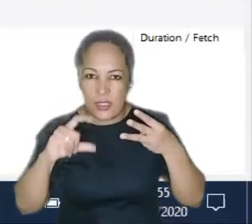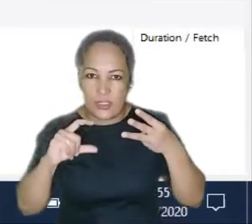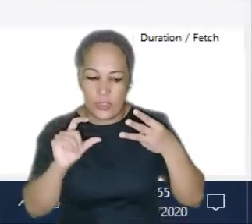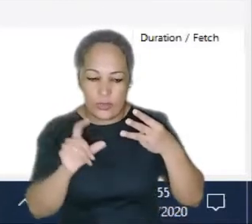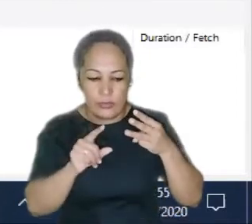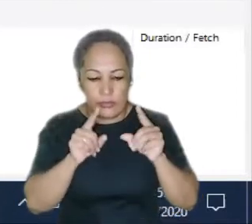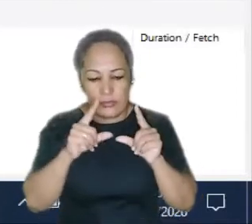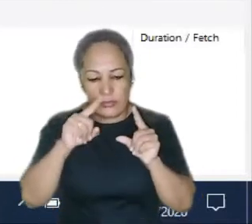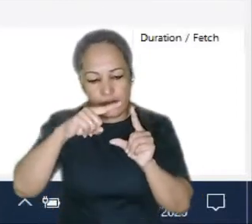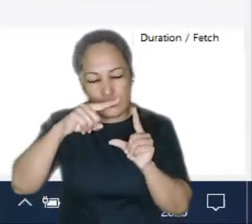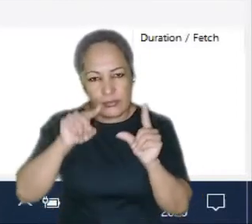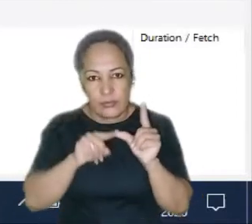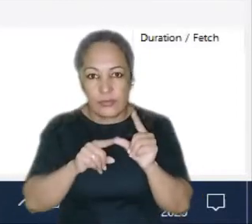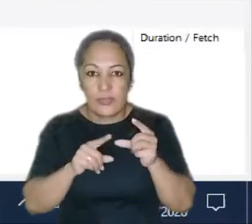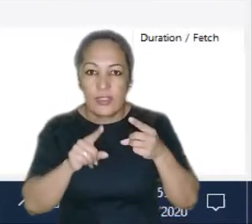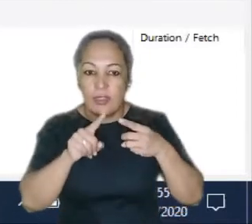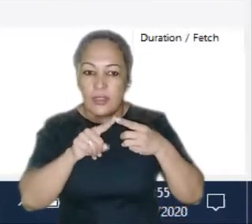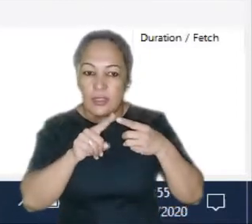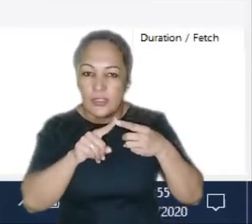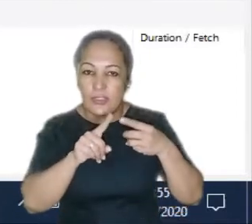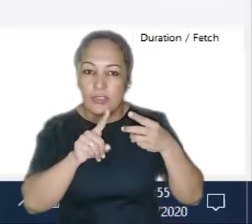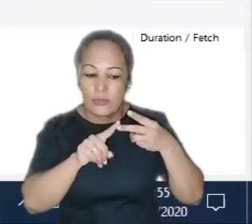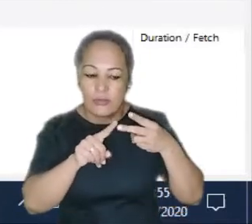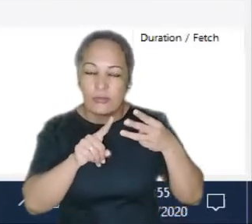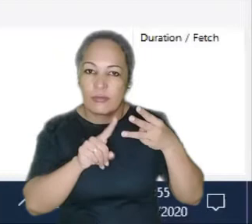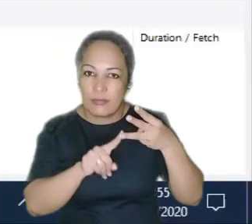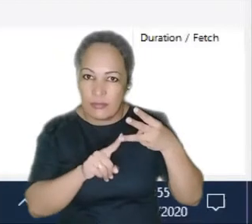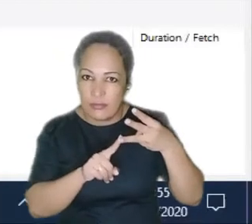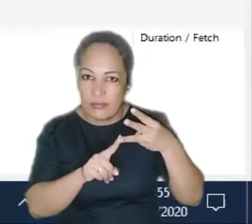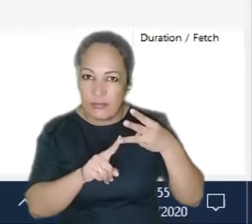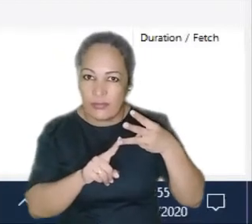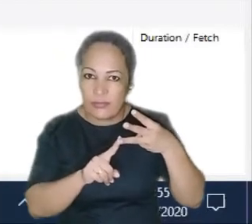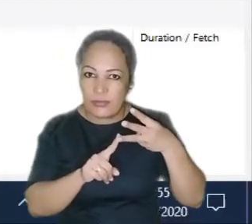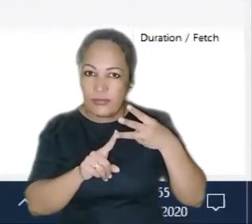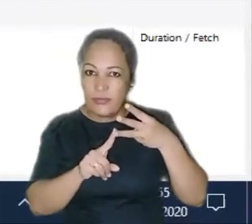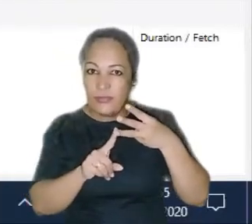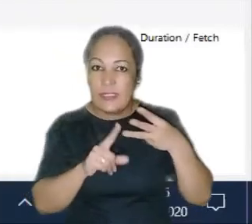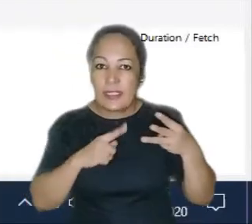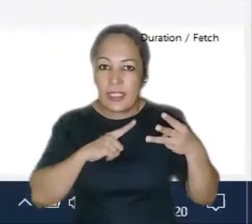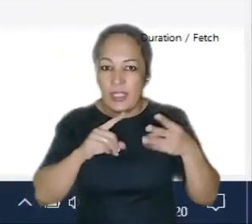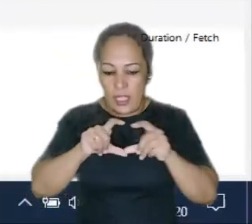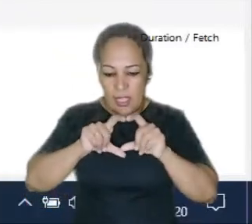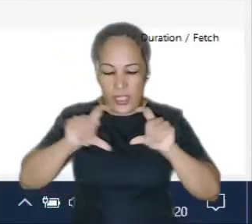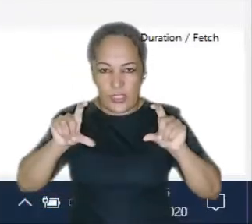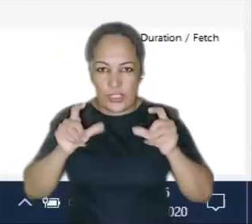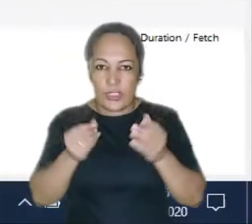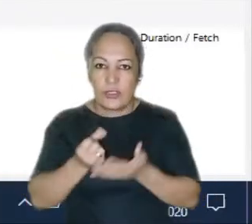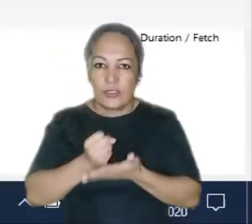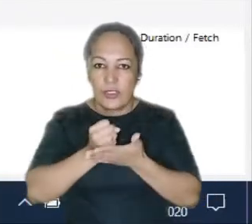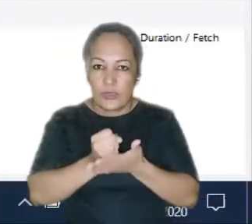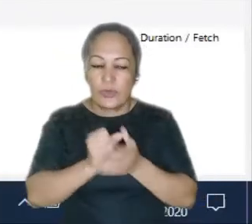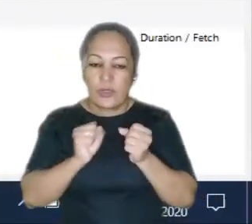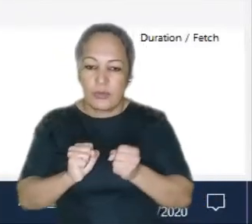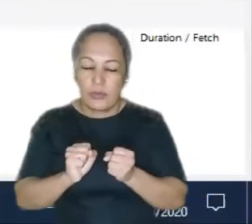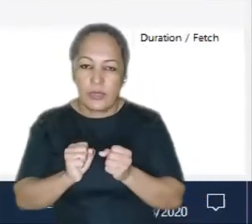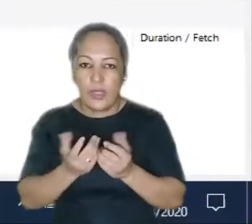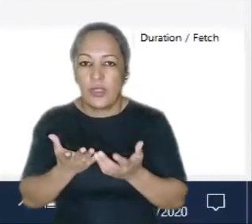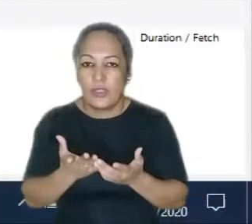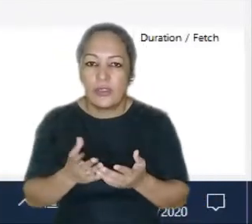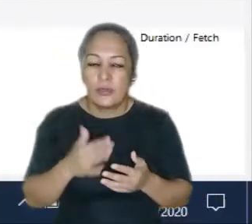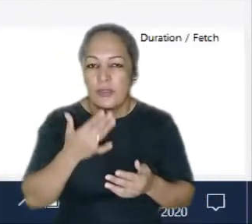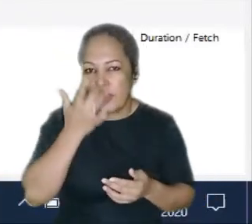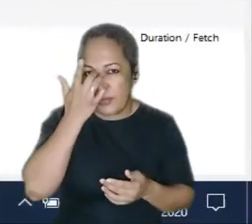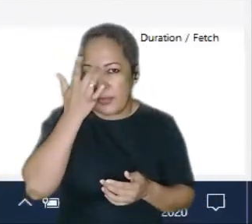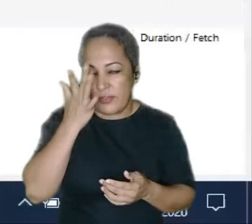do lado, ela abre essa caixinha de ajuda, olha só. Então, você pode desativar elas, ó. Você desativa ela para ficar um espaço mais limpo. Você